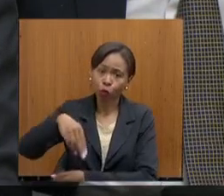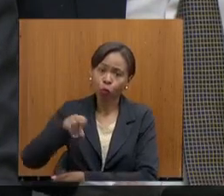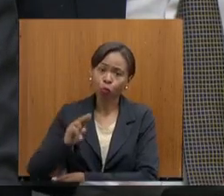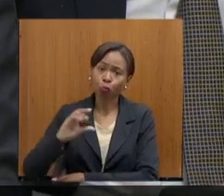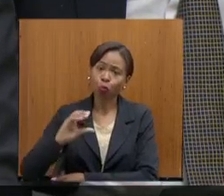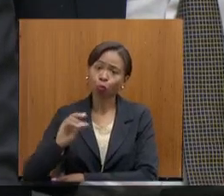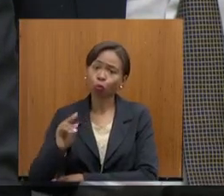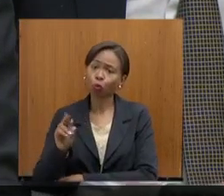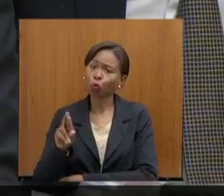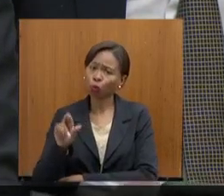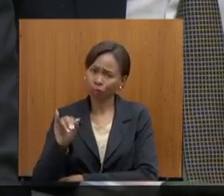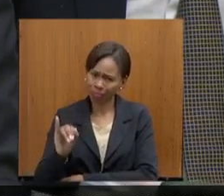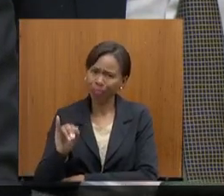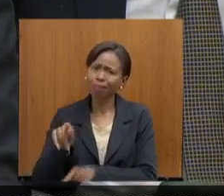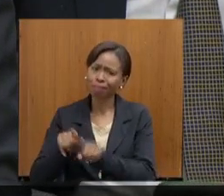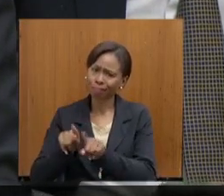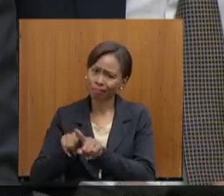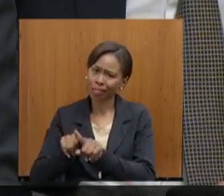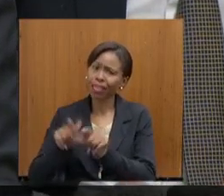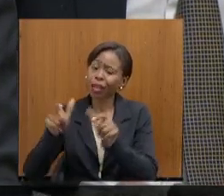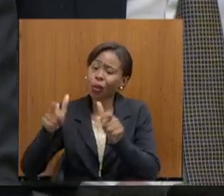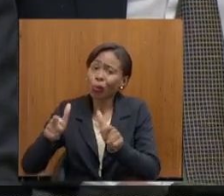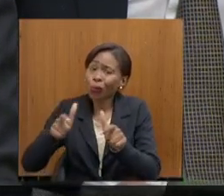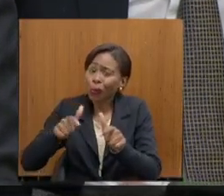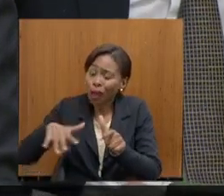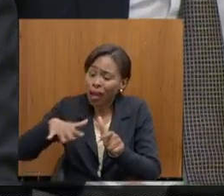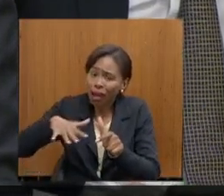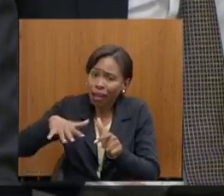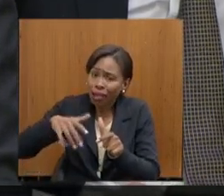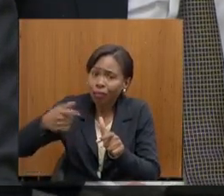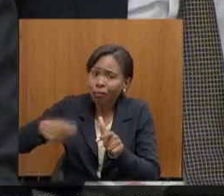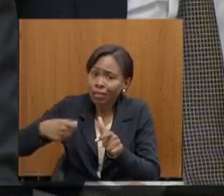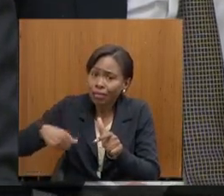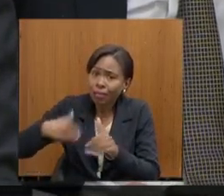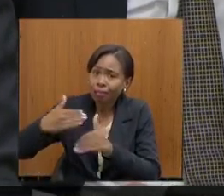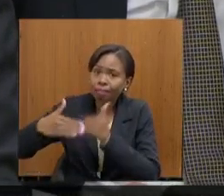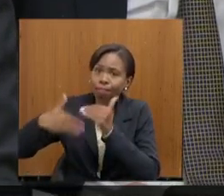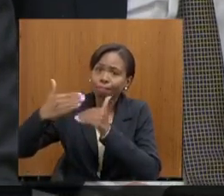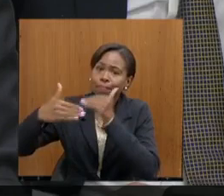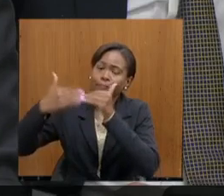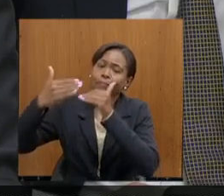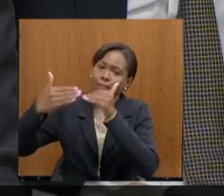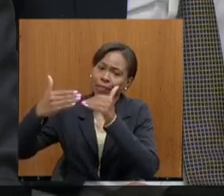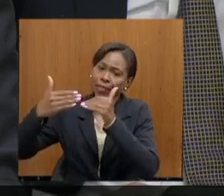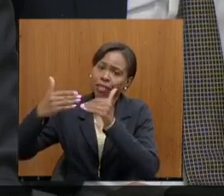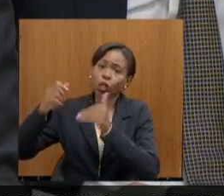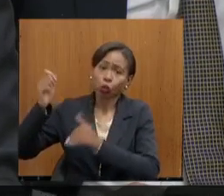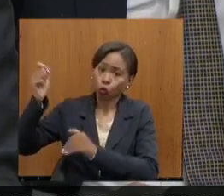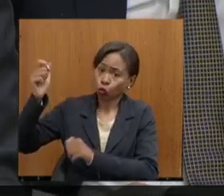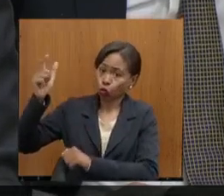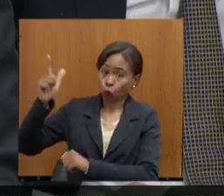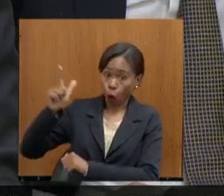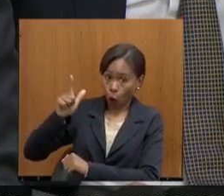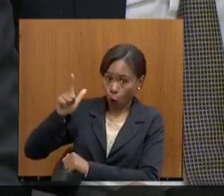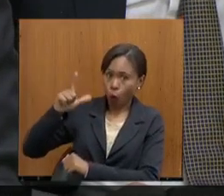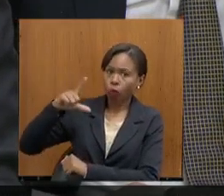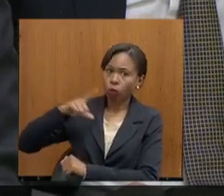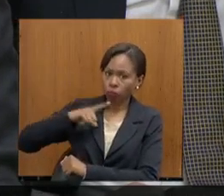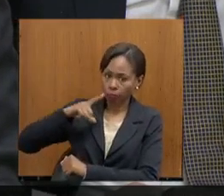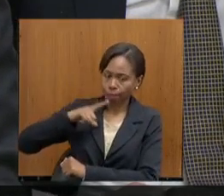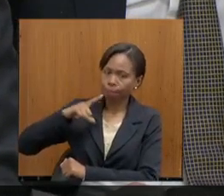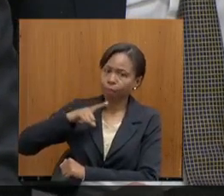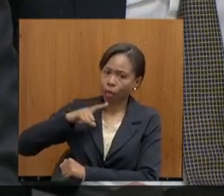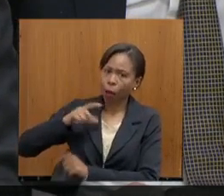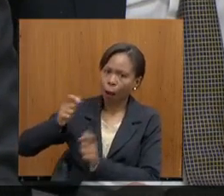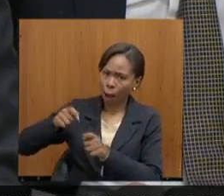são regiões que realmente precisam desenvolver e nós temos sol e ela realmente vai dar esse impulso